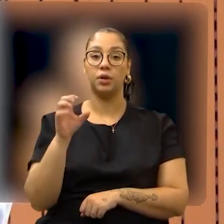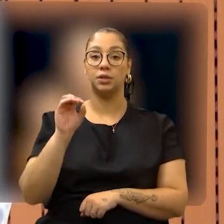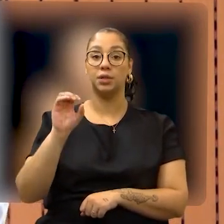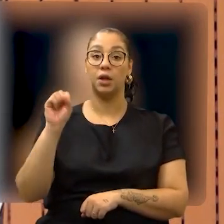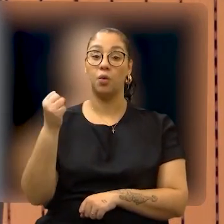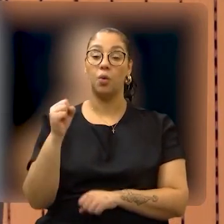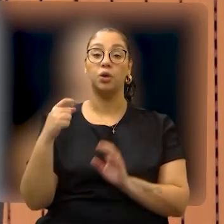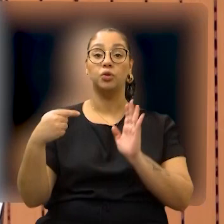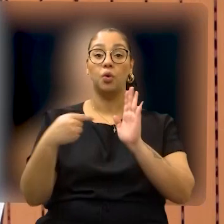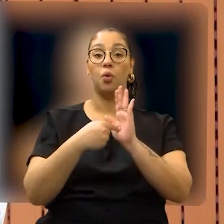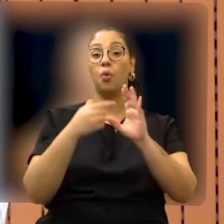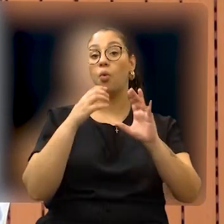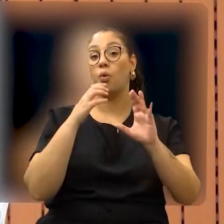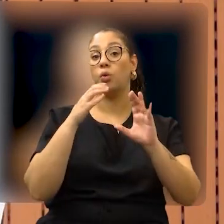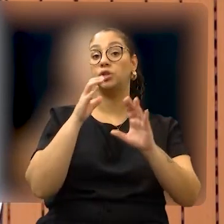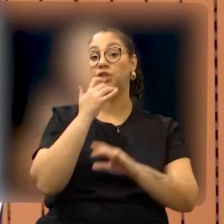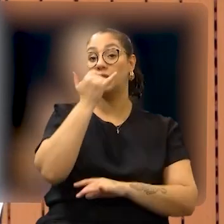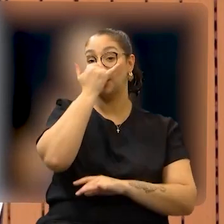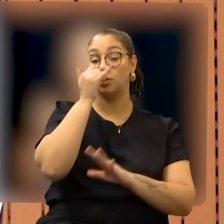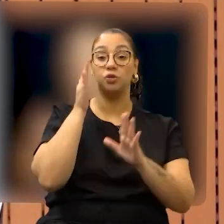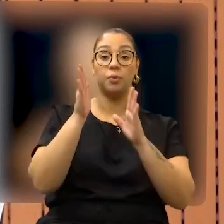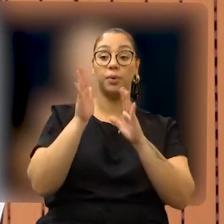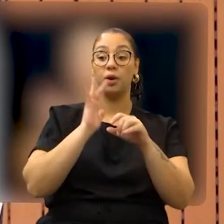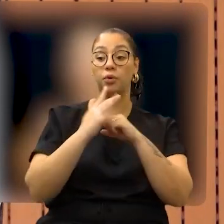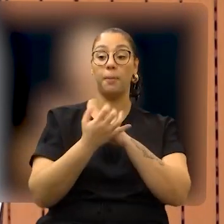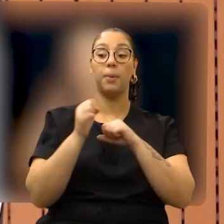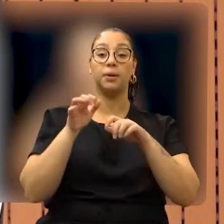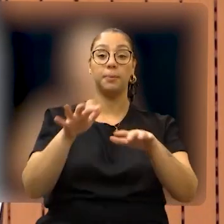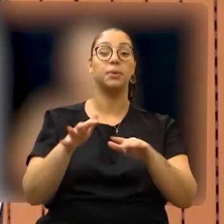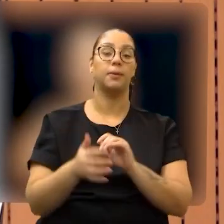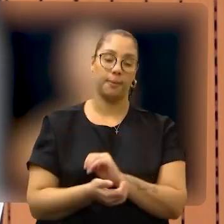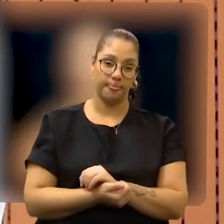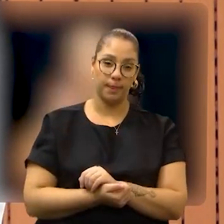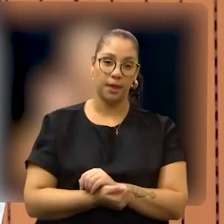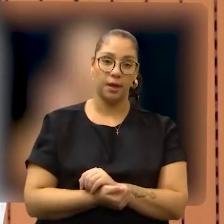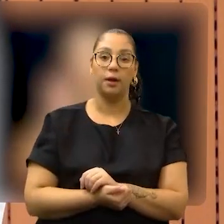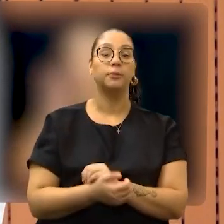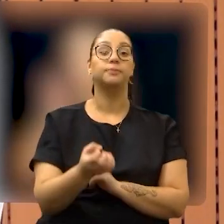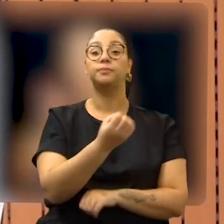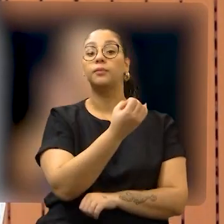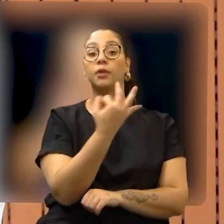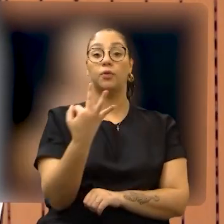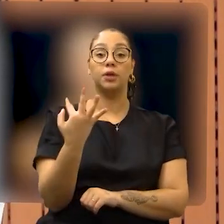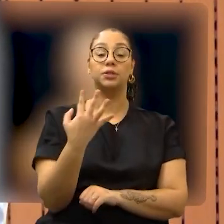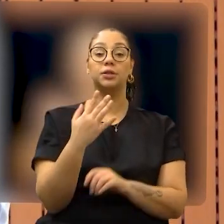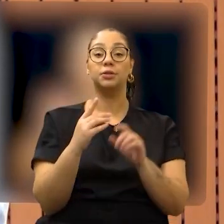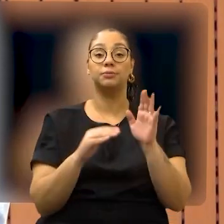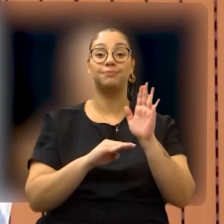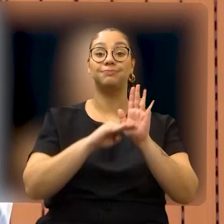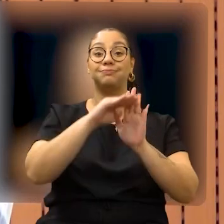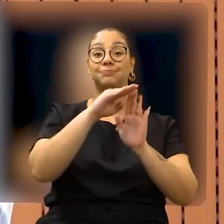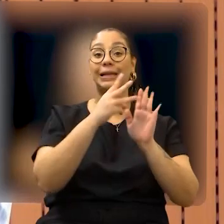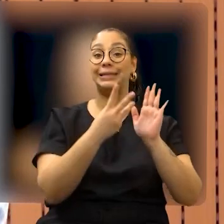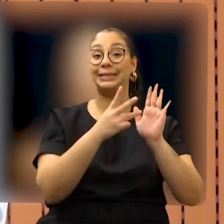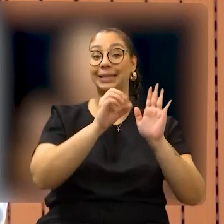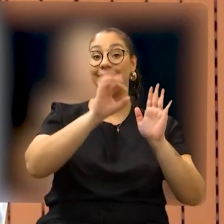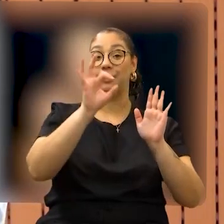571,08 comunicações de acidente, só nesse período da pandemia, né? O número acresceu